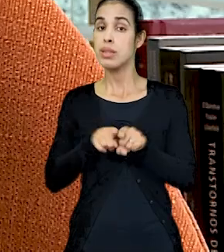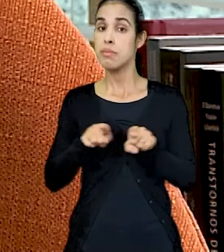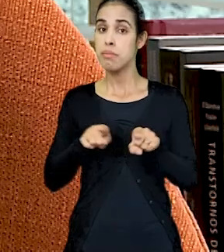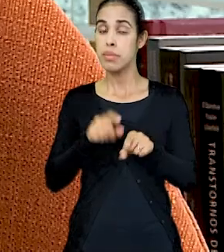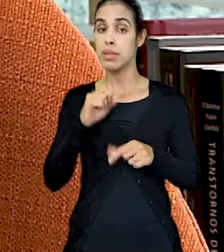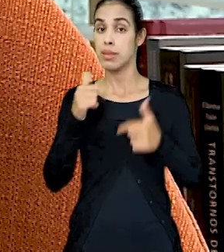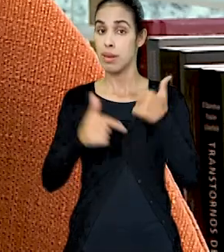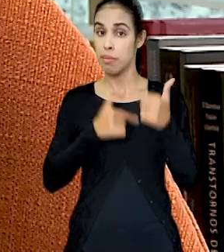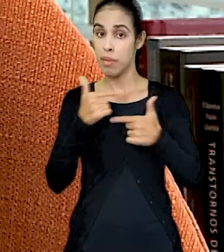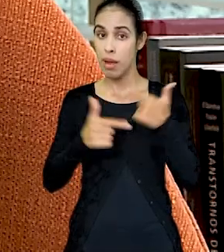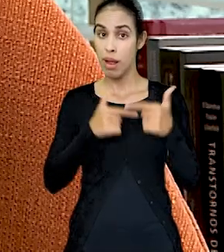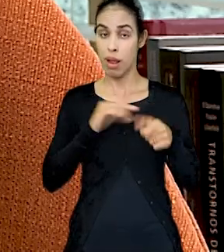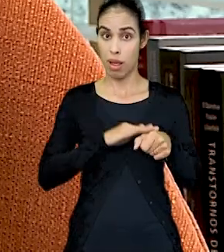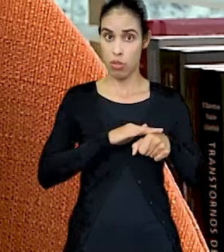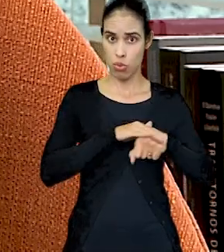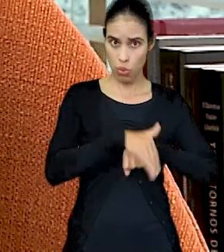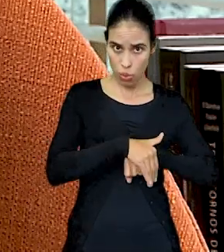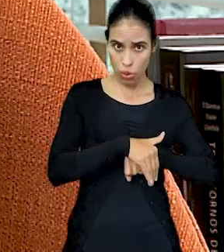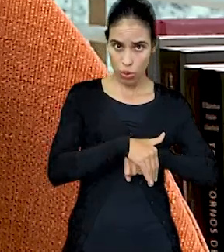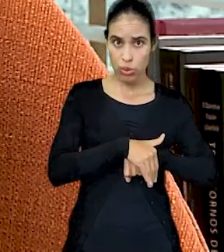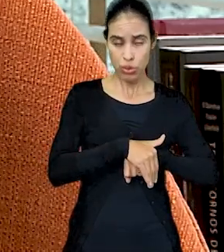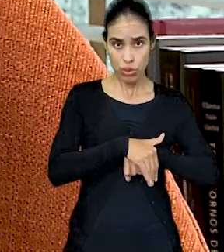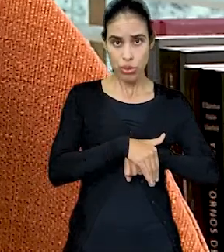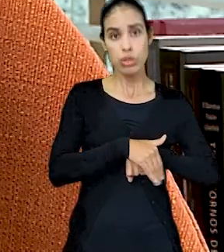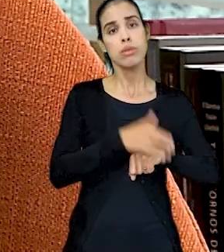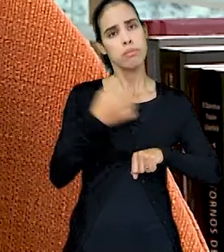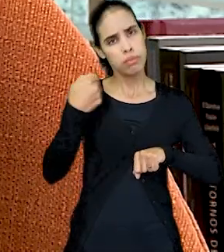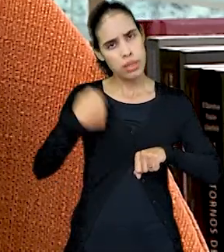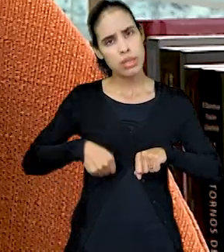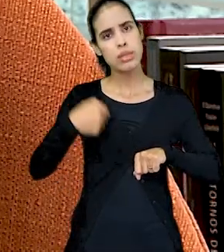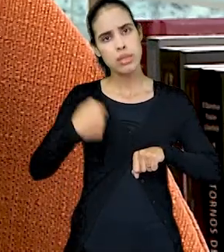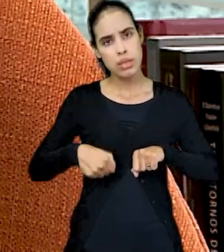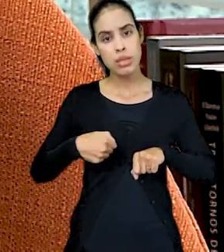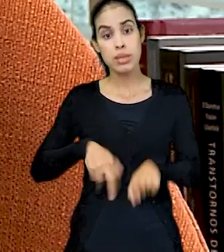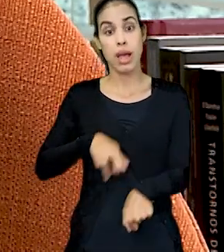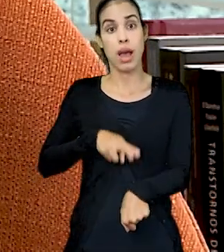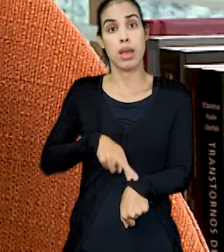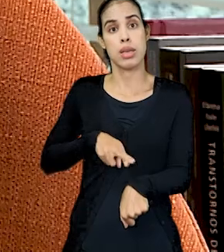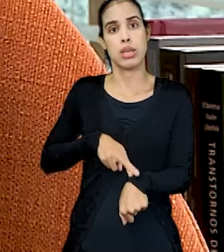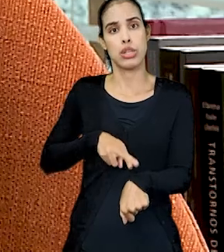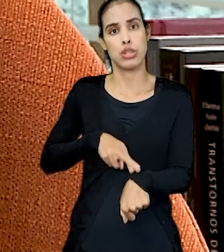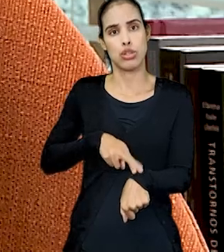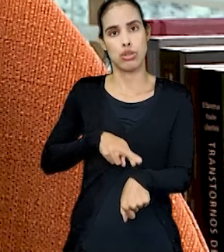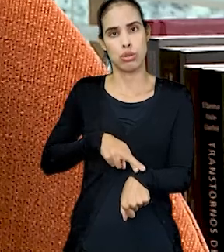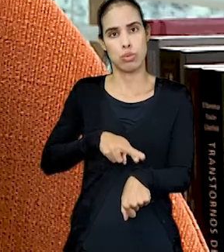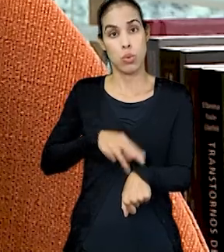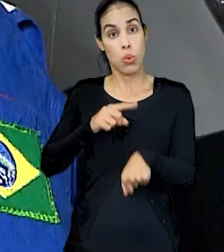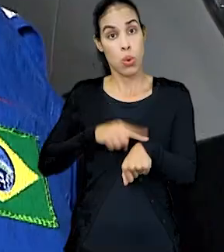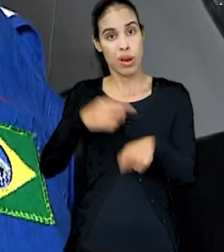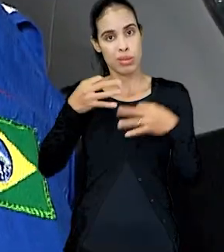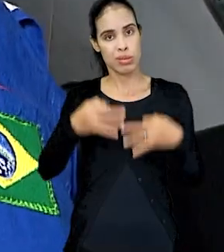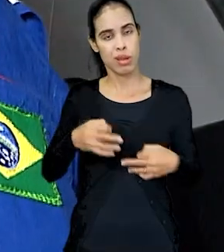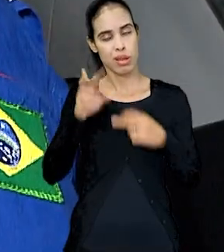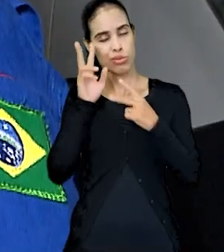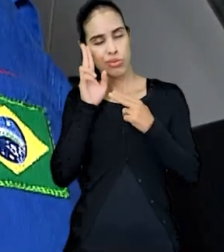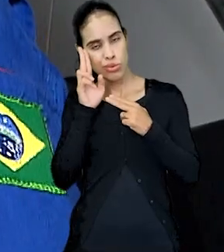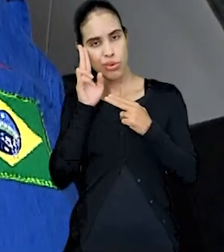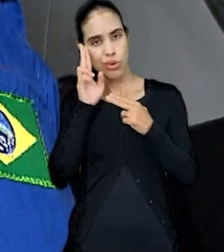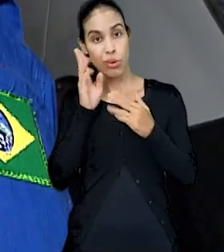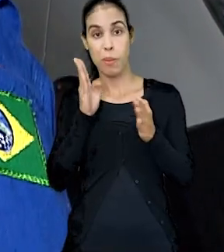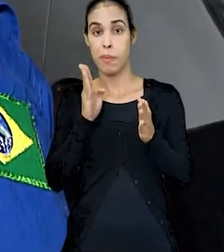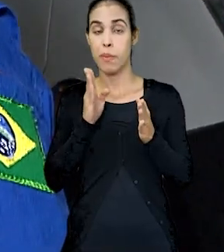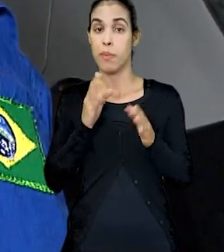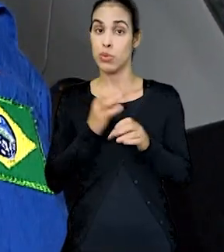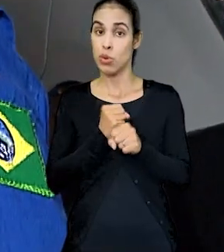adotar, mesmo que ele trabalhe no período da noite, é fundamental que ele estabeleça um ritmo regular de sono. Então eu falo para as pessoas que